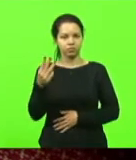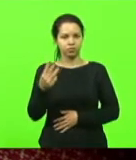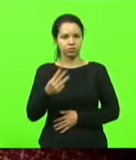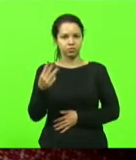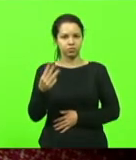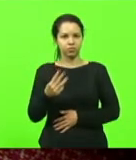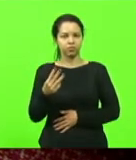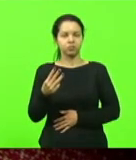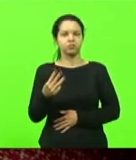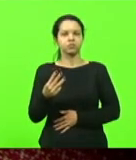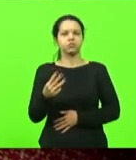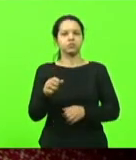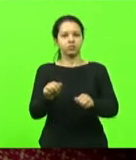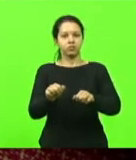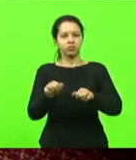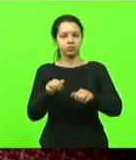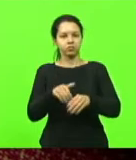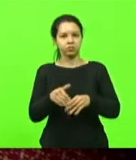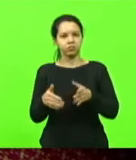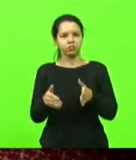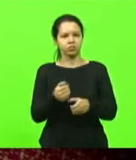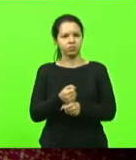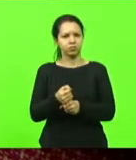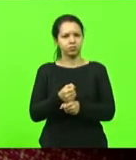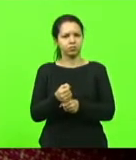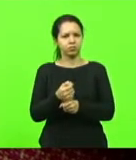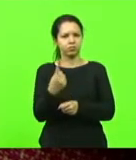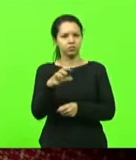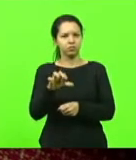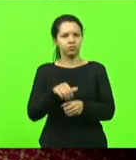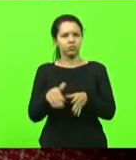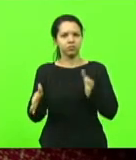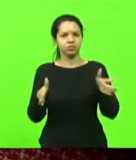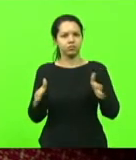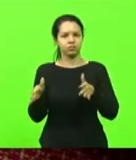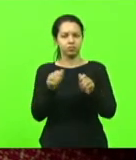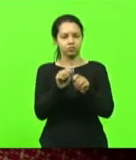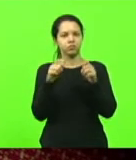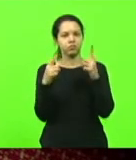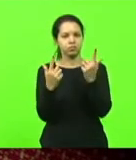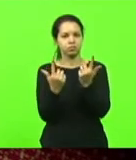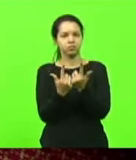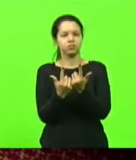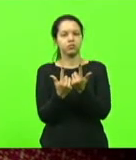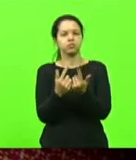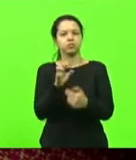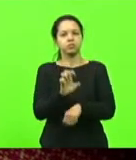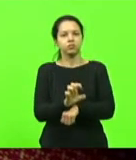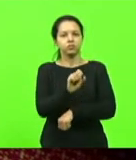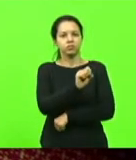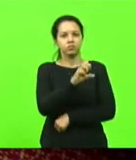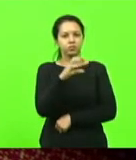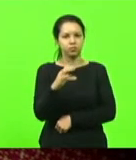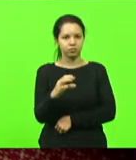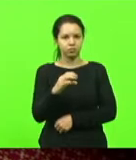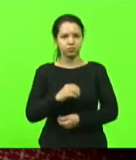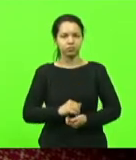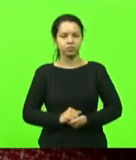legislativa da 19ª legislatura da Assembleia Legislativa do Estado de Santa Catarina,